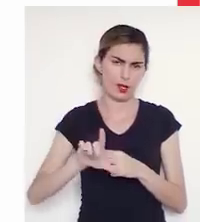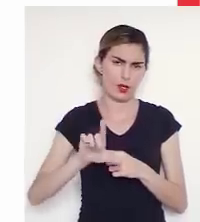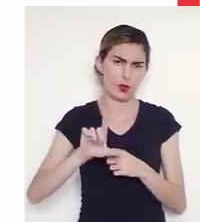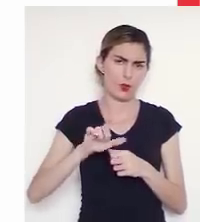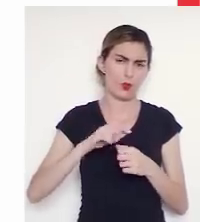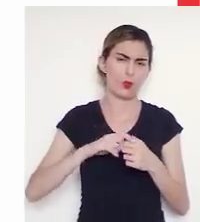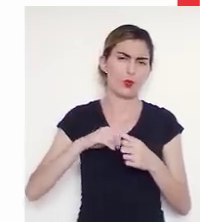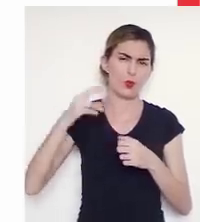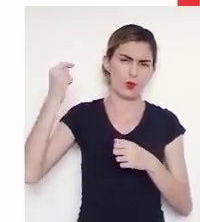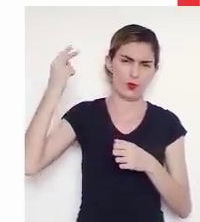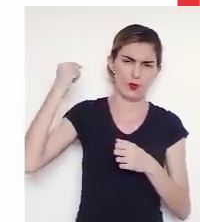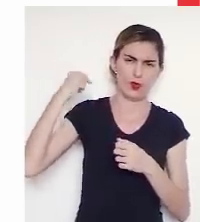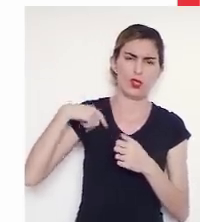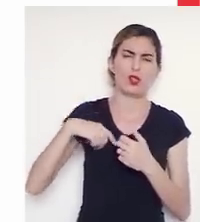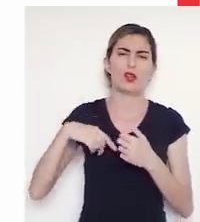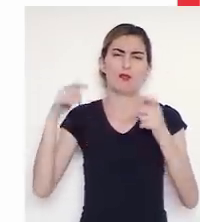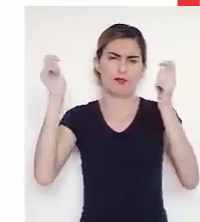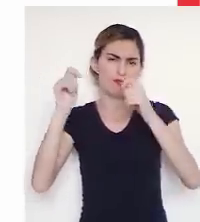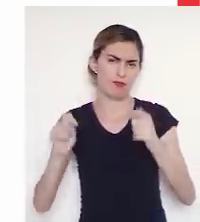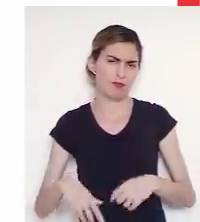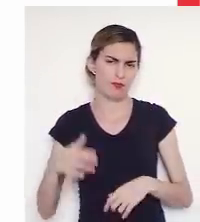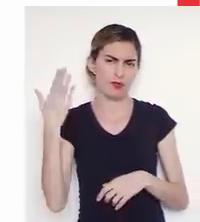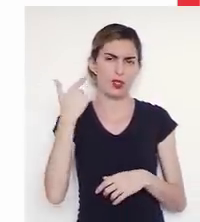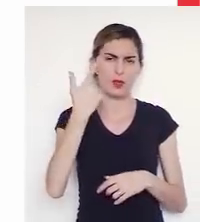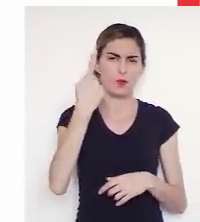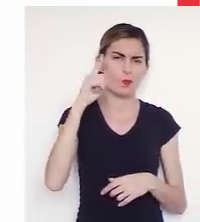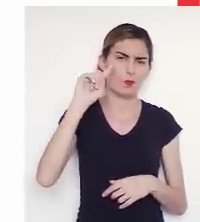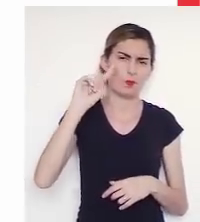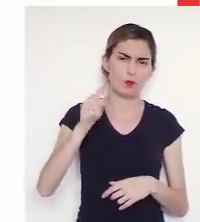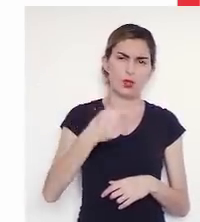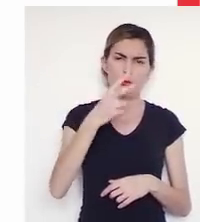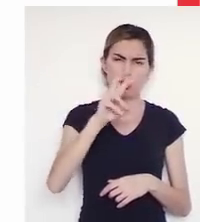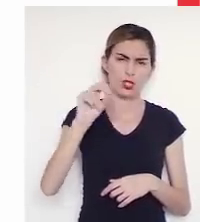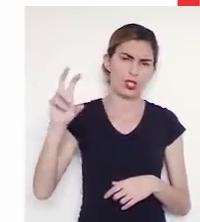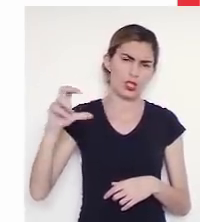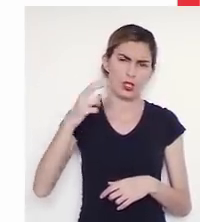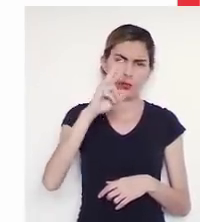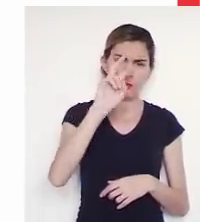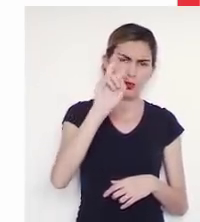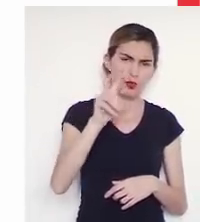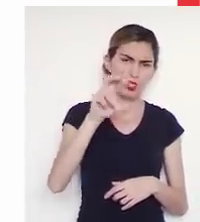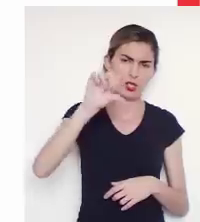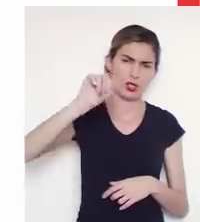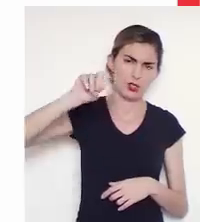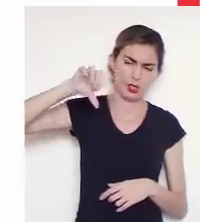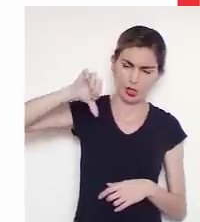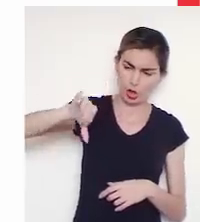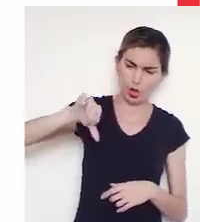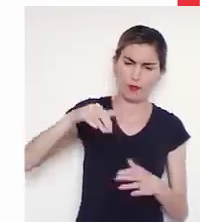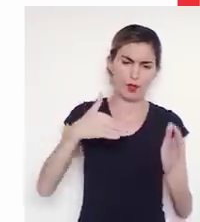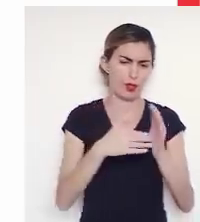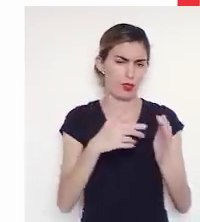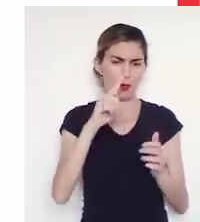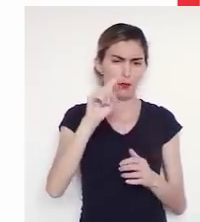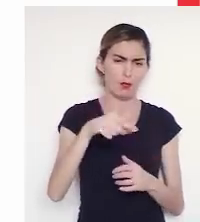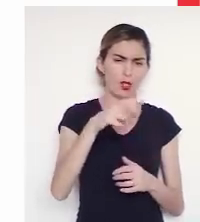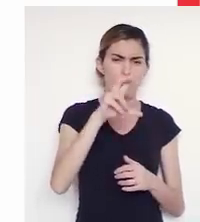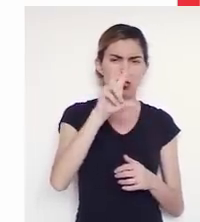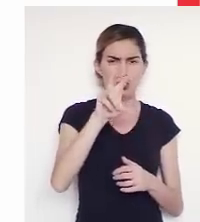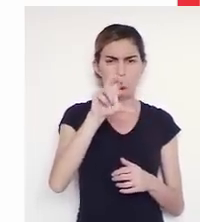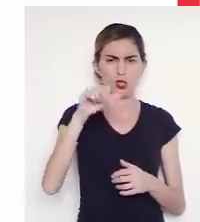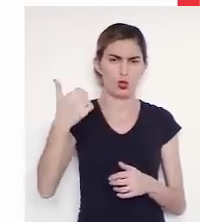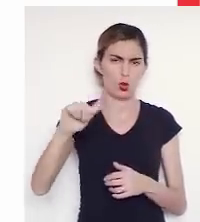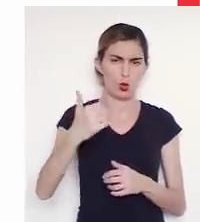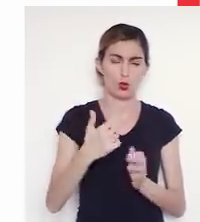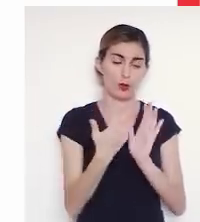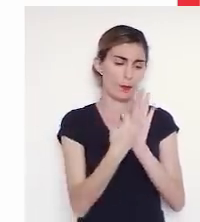pintor renascentista, que durante os anos 1509 a 1511 pintou esta bela obra